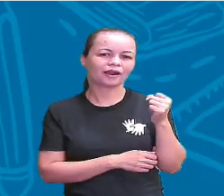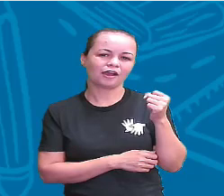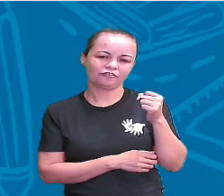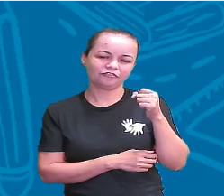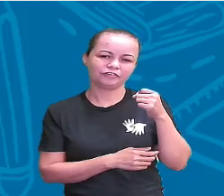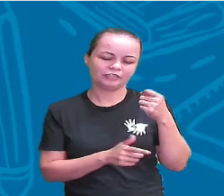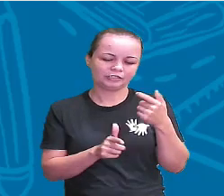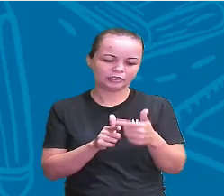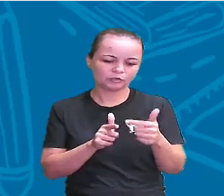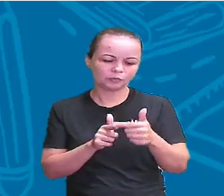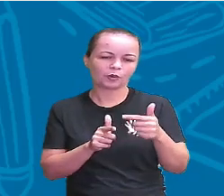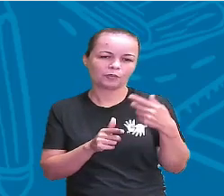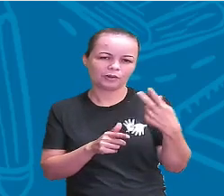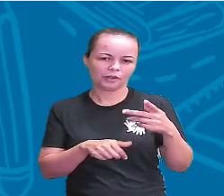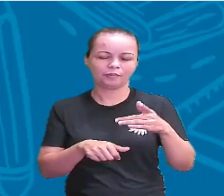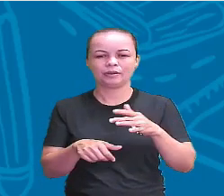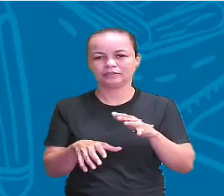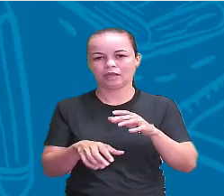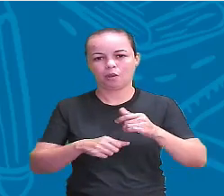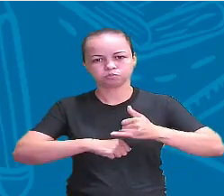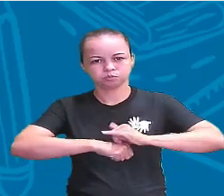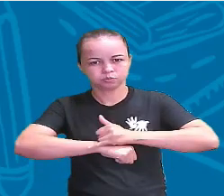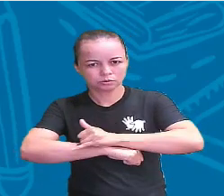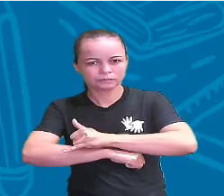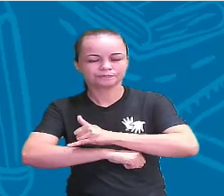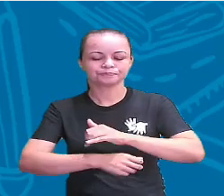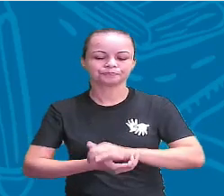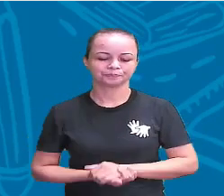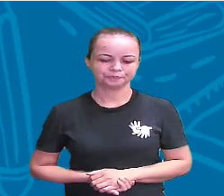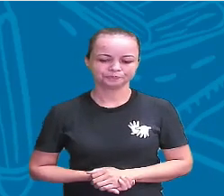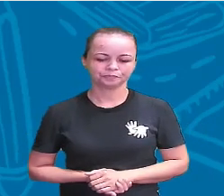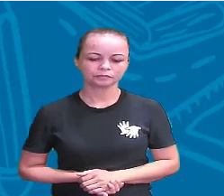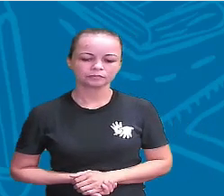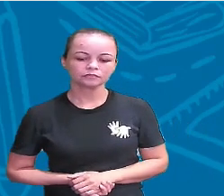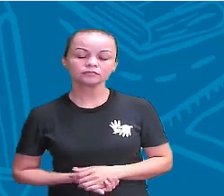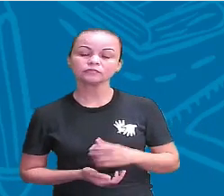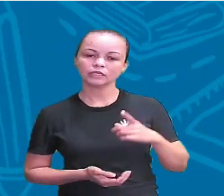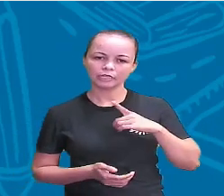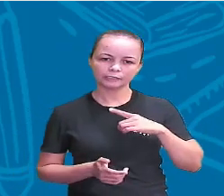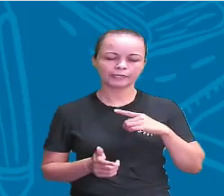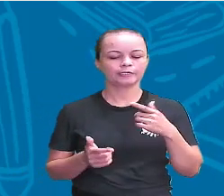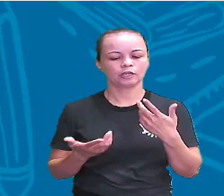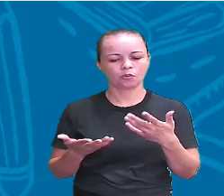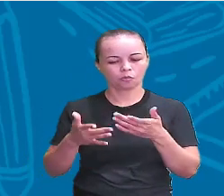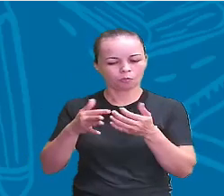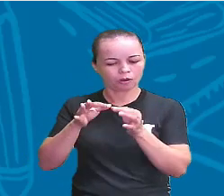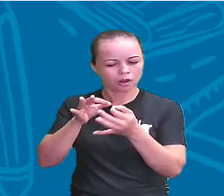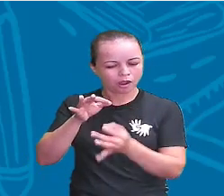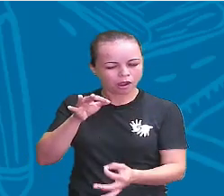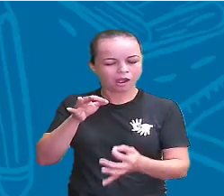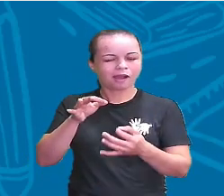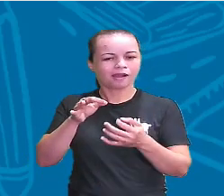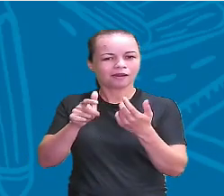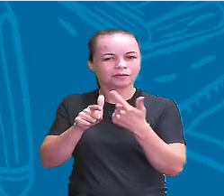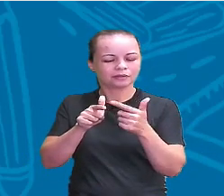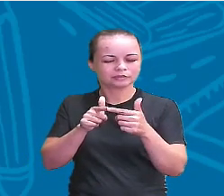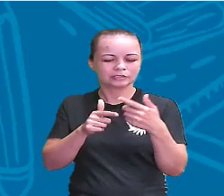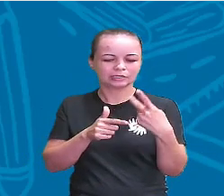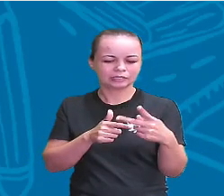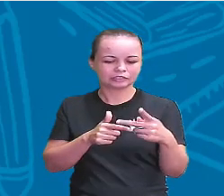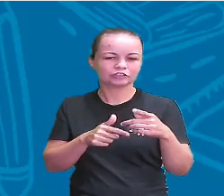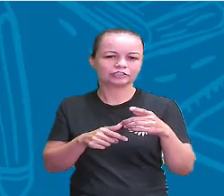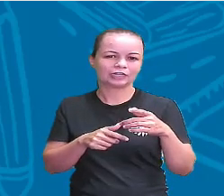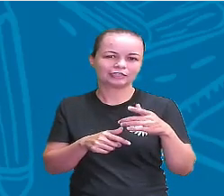aí relacionado com a obesidade. E existem algumas consequências, né? Uma lista de problemas de saúde aí